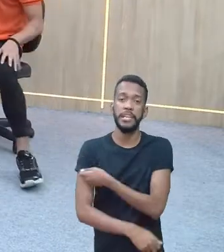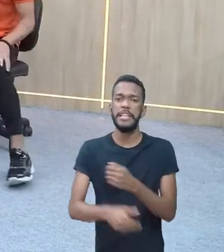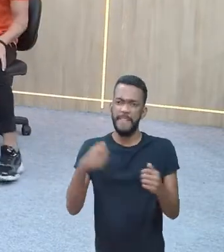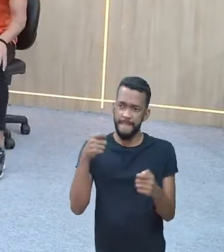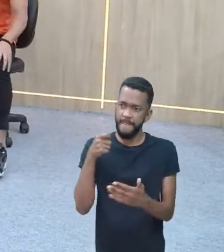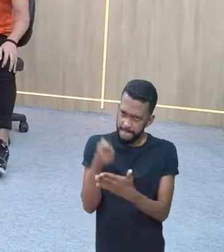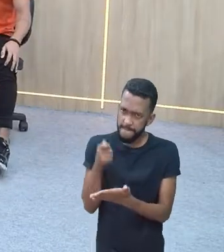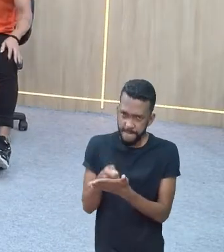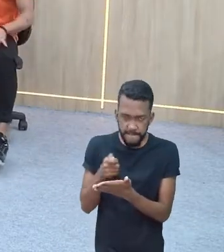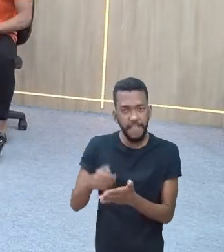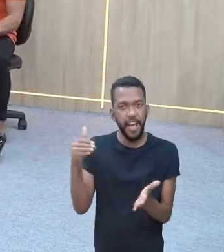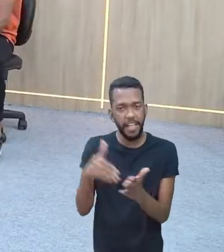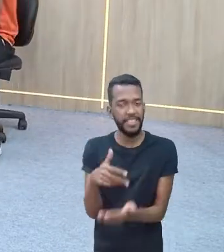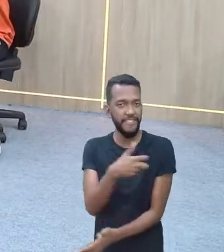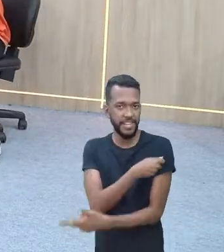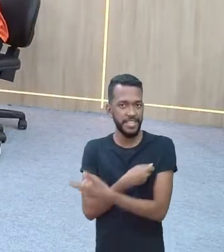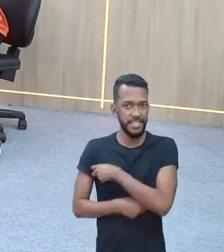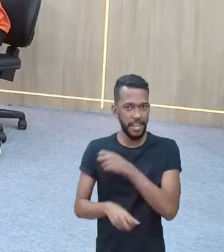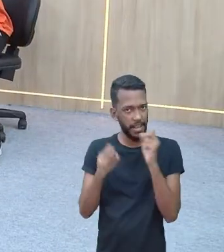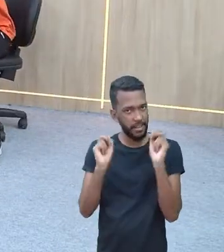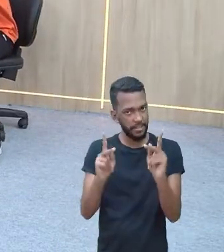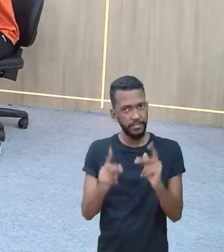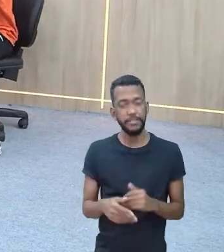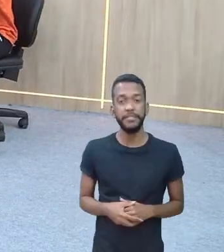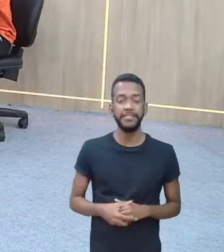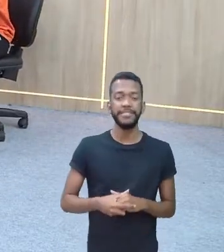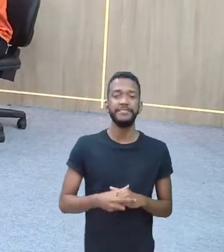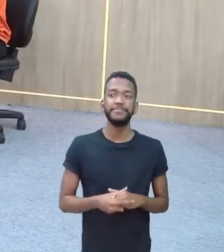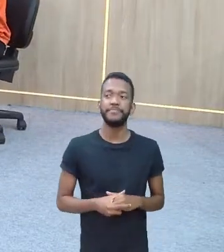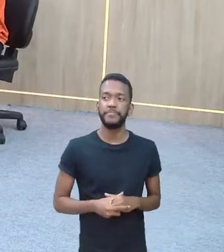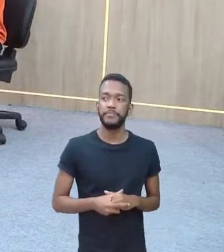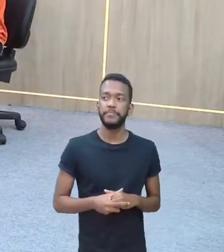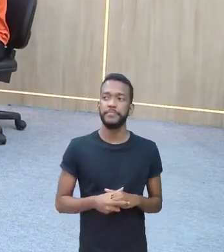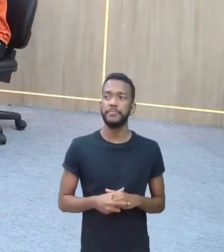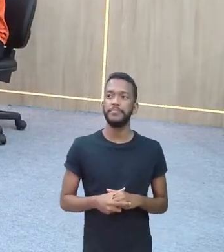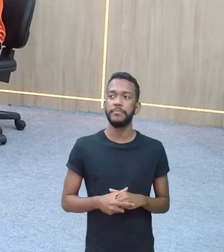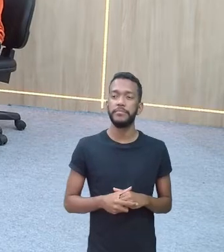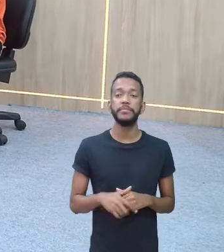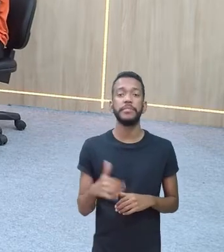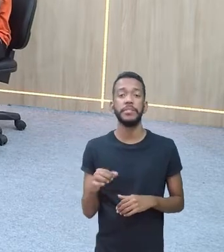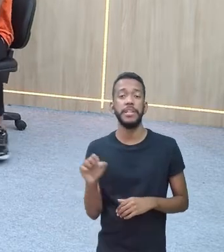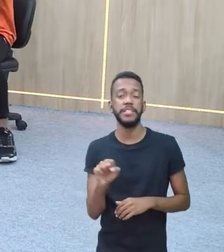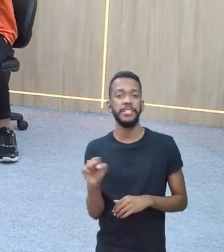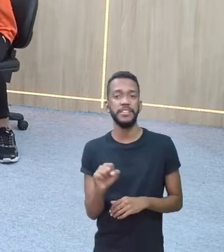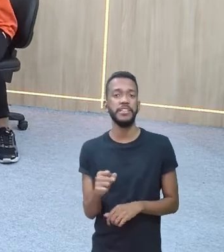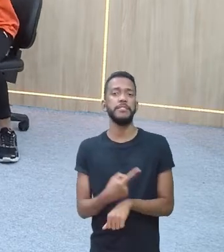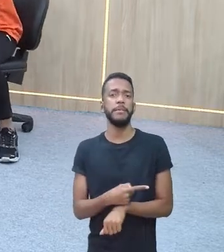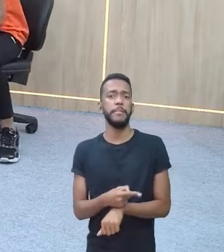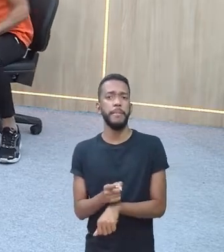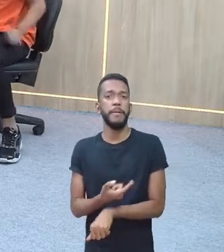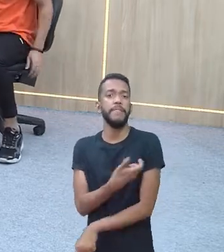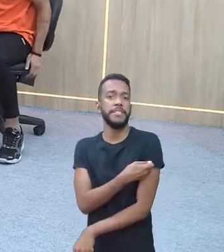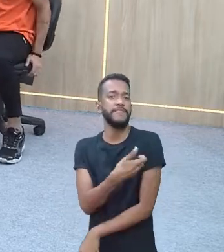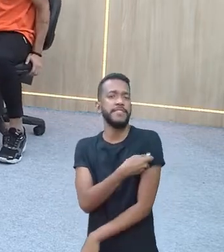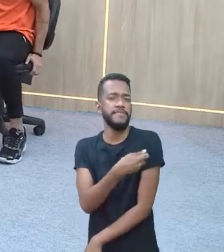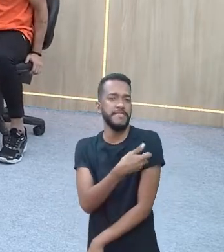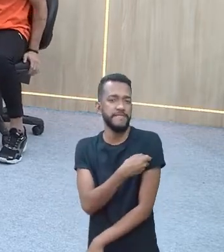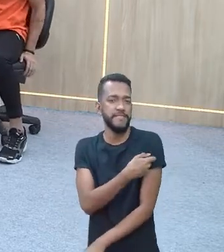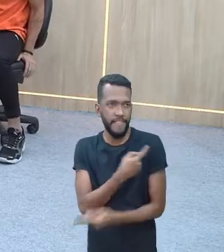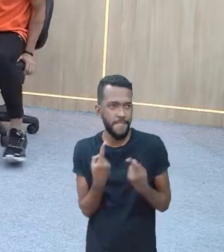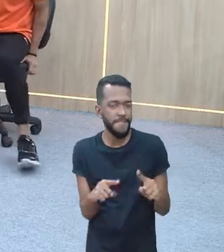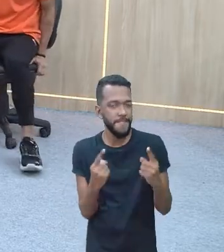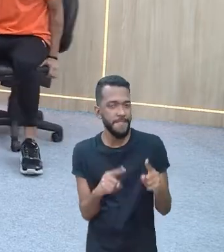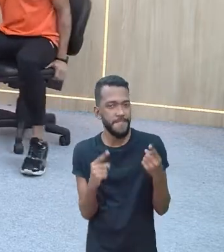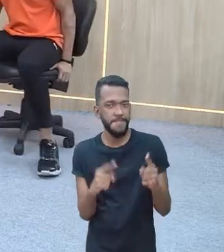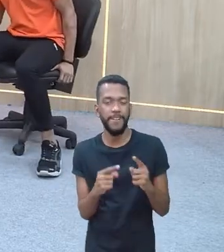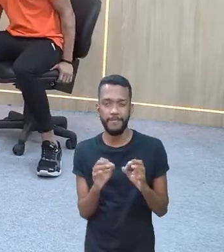até ela se vacinar. Fica no juízo dela. Se vacina, vovó. Aí 10 segundos depois, vovó, se vacina? Vovó, e a vacina? Vovó, olha a